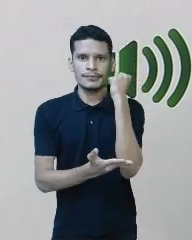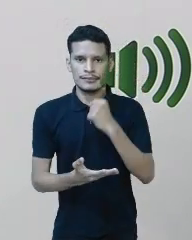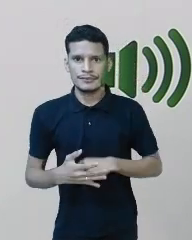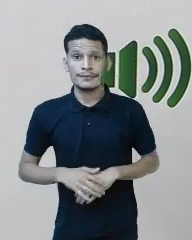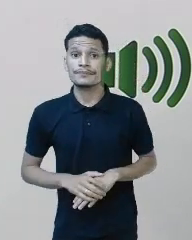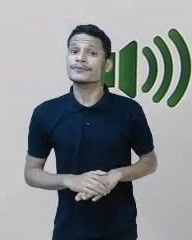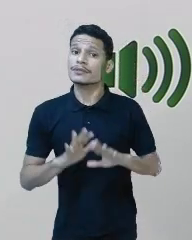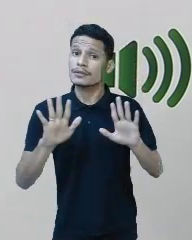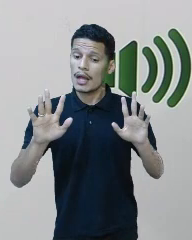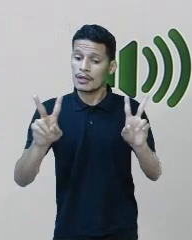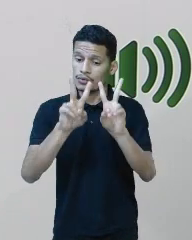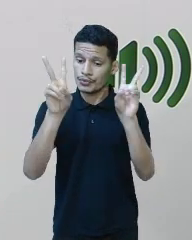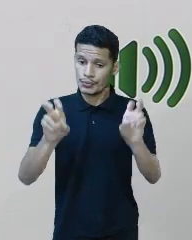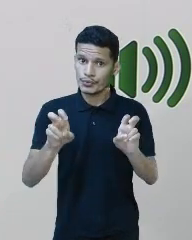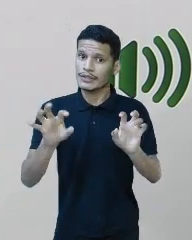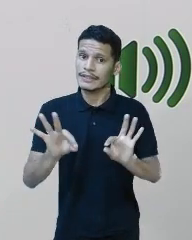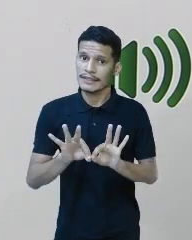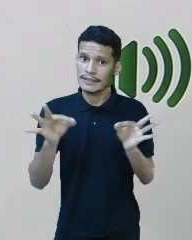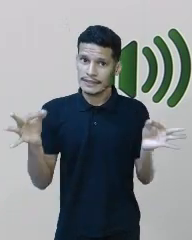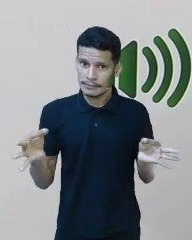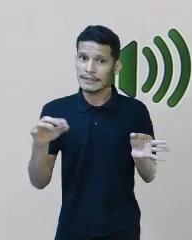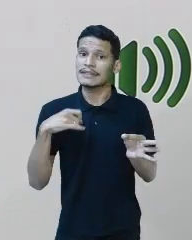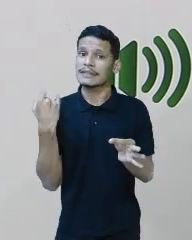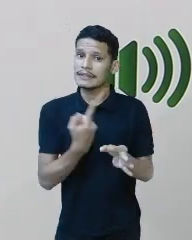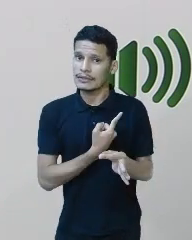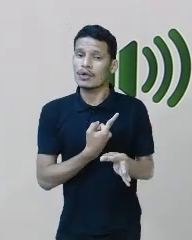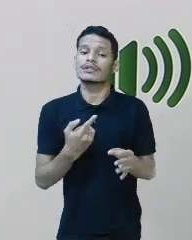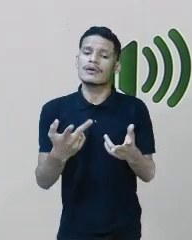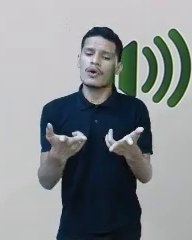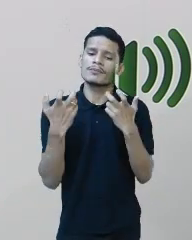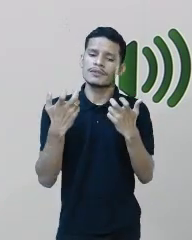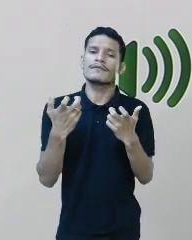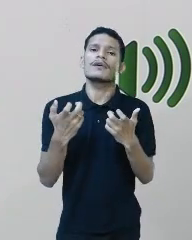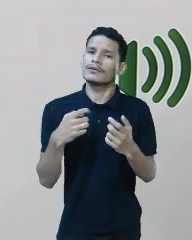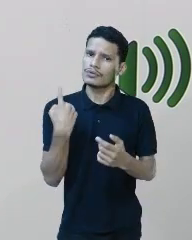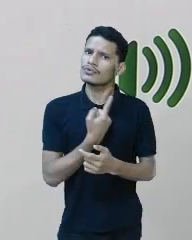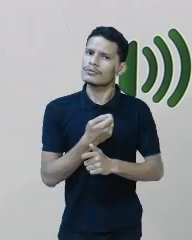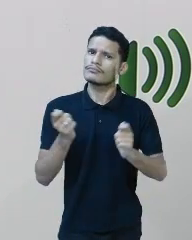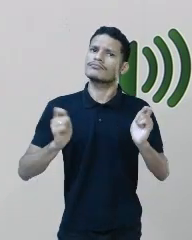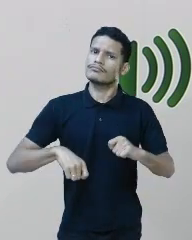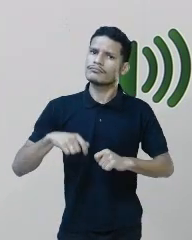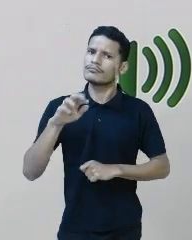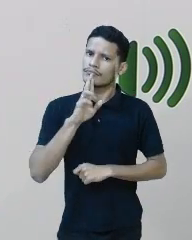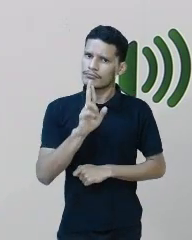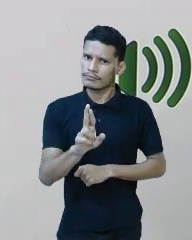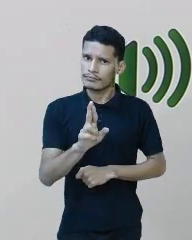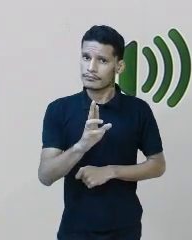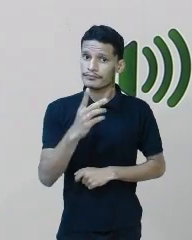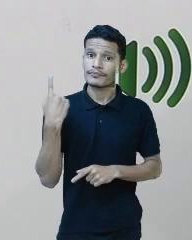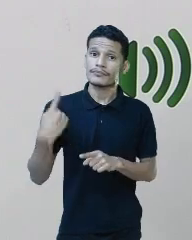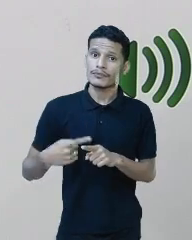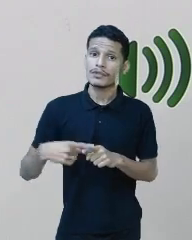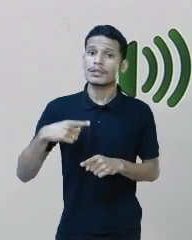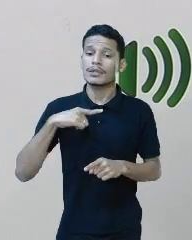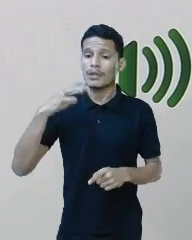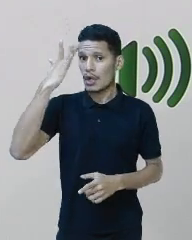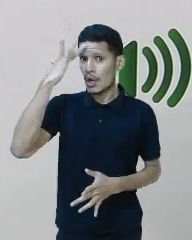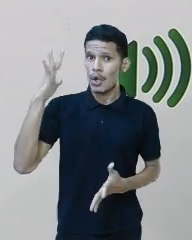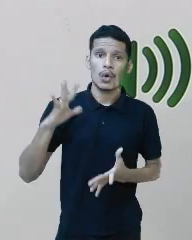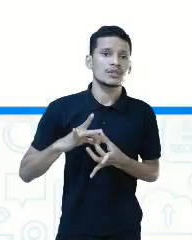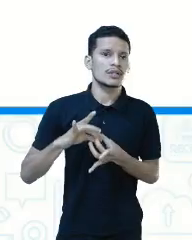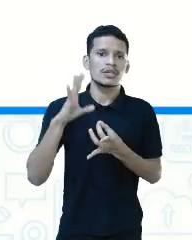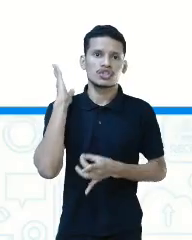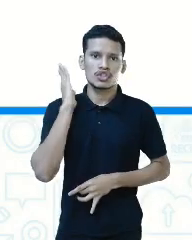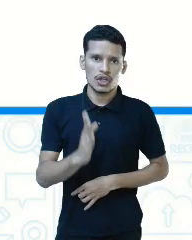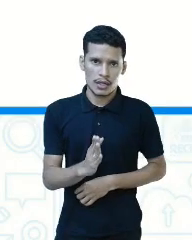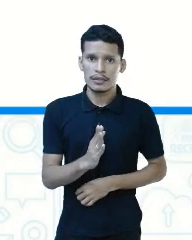É um assunto simples. Se a gente prestar atenção, a gente consegue responder, tá? Porque é uma questão de lógica.